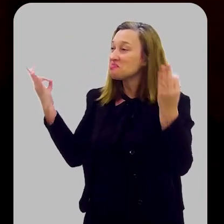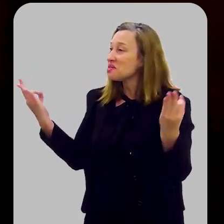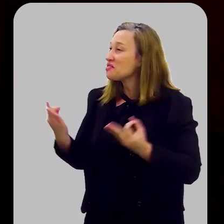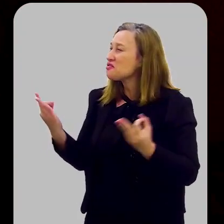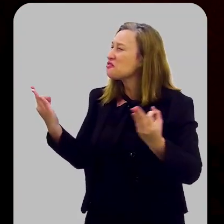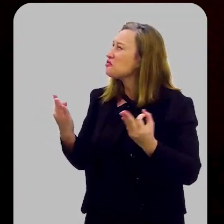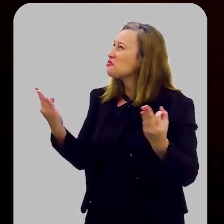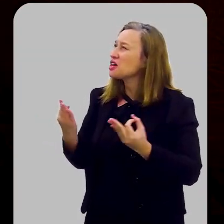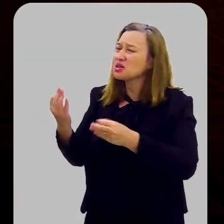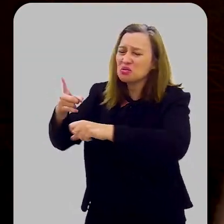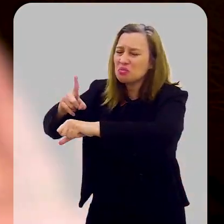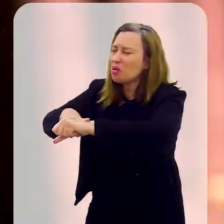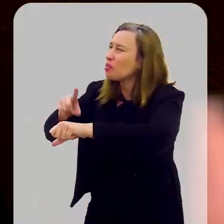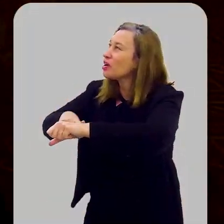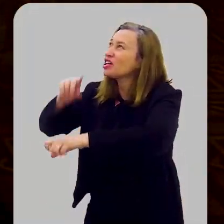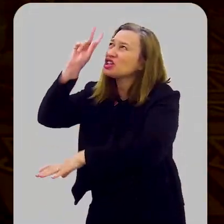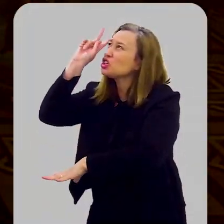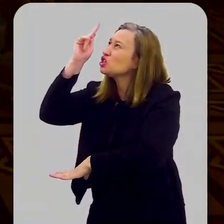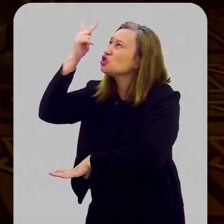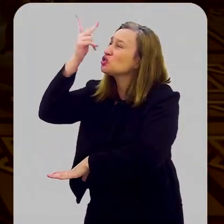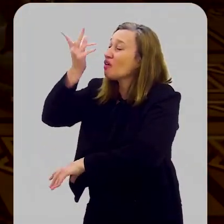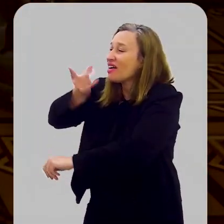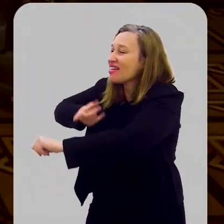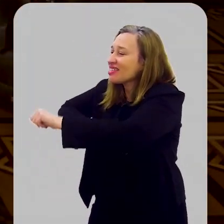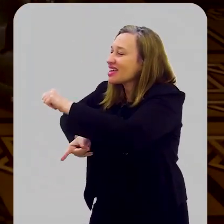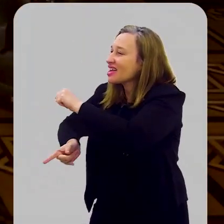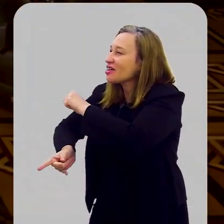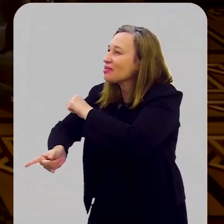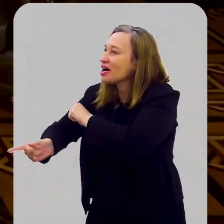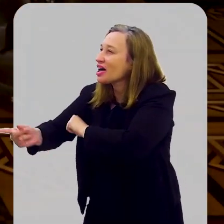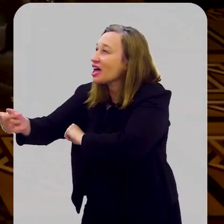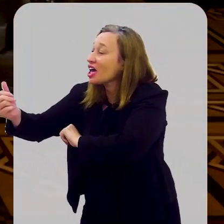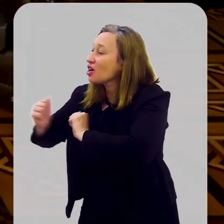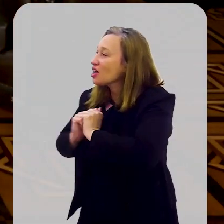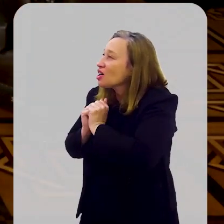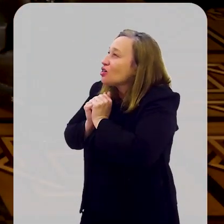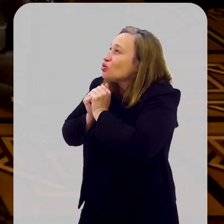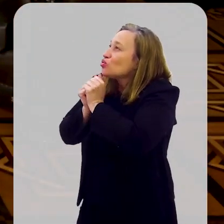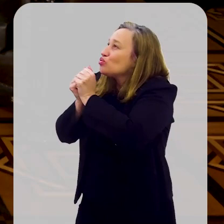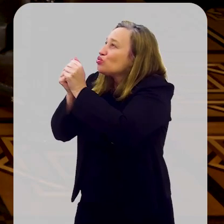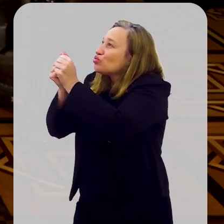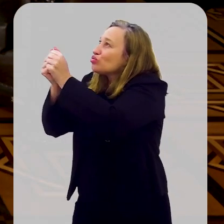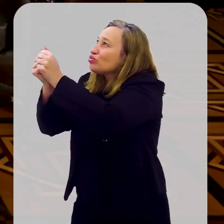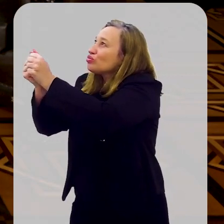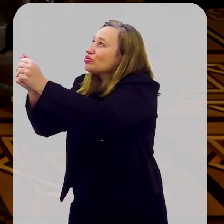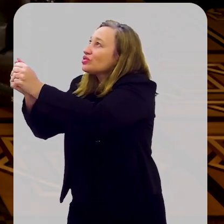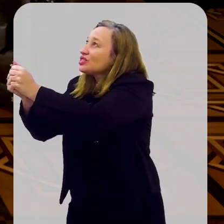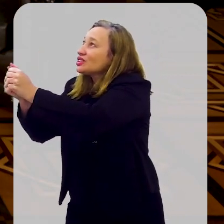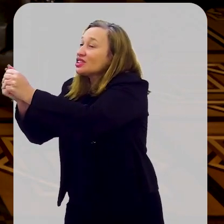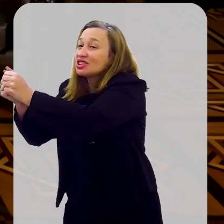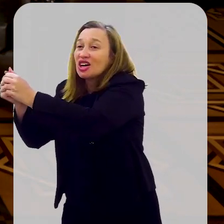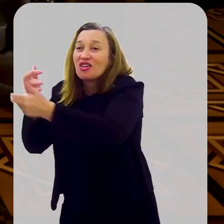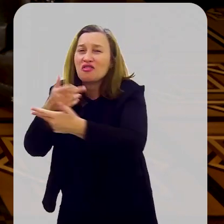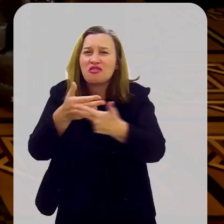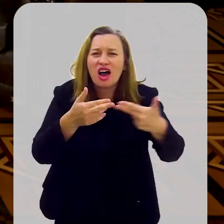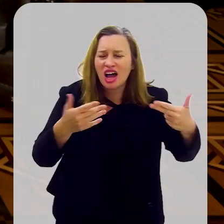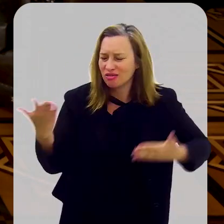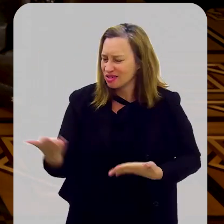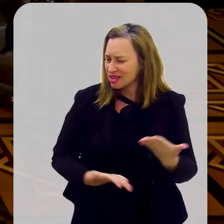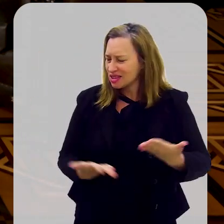mais solene da história, enfim, irei participar. Meus